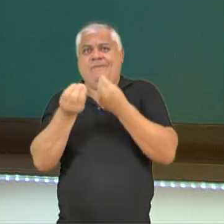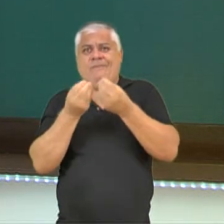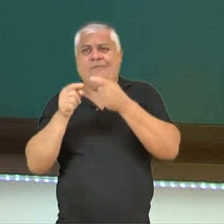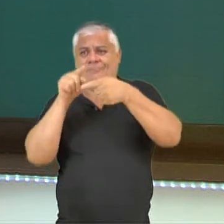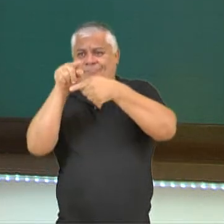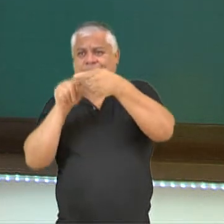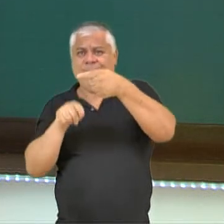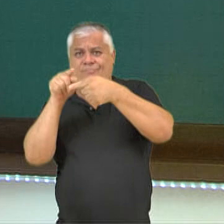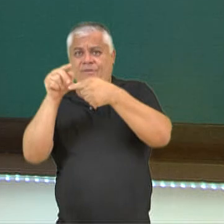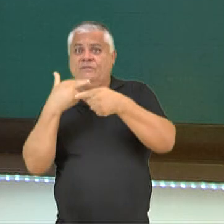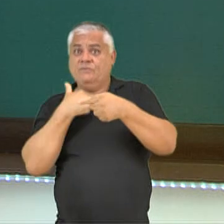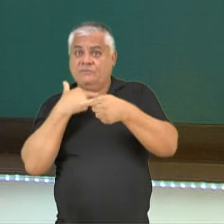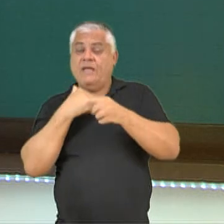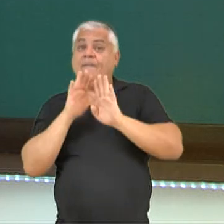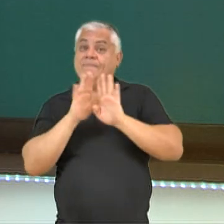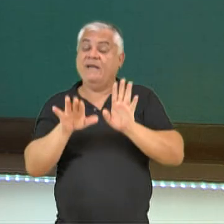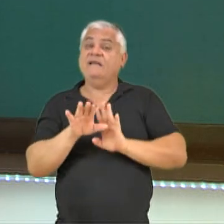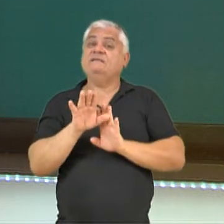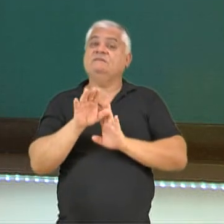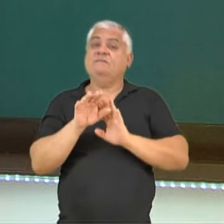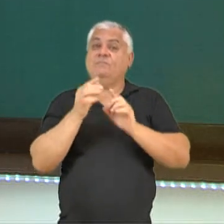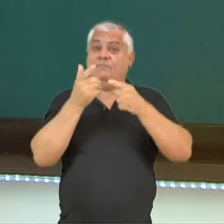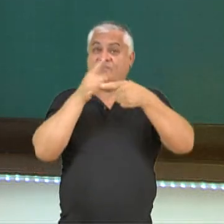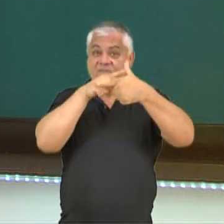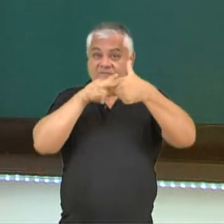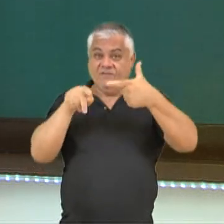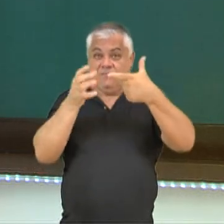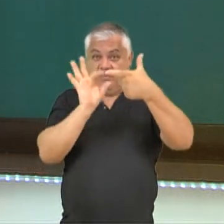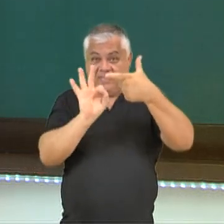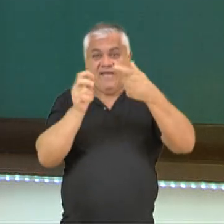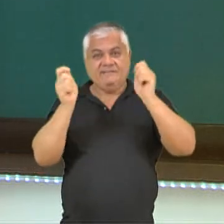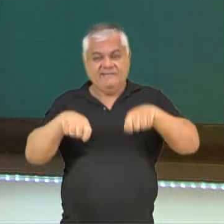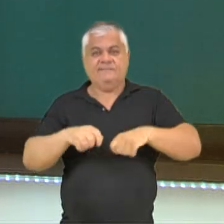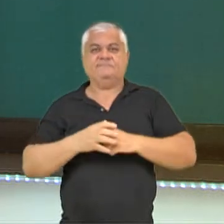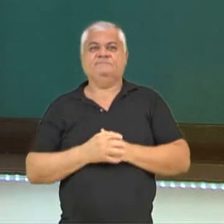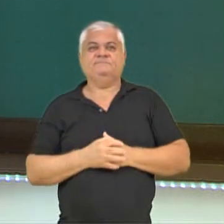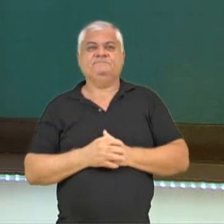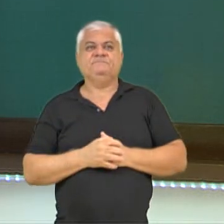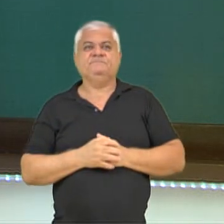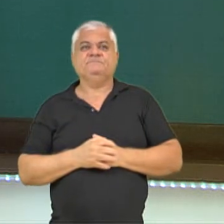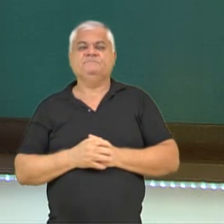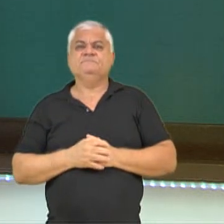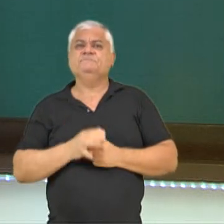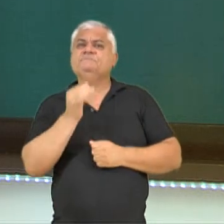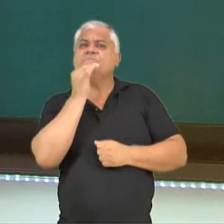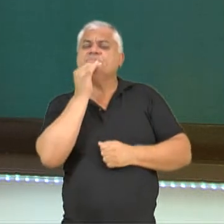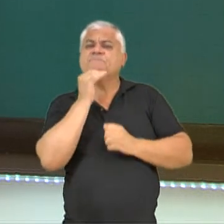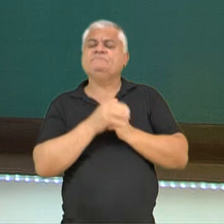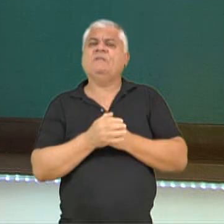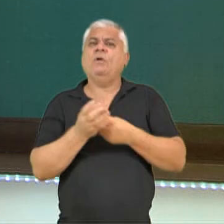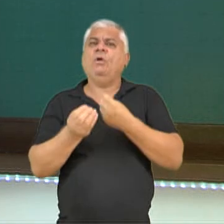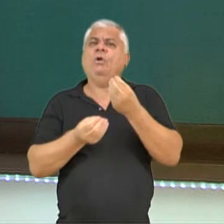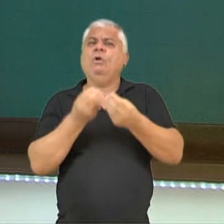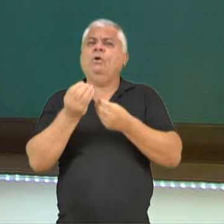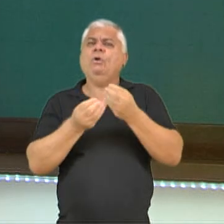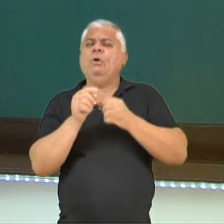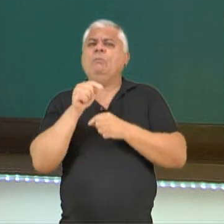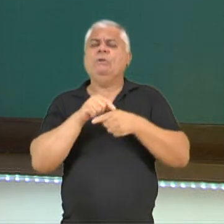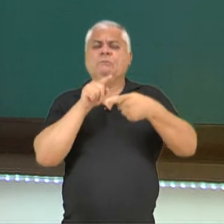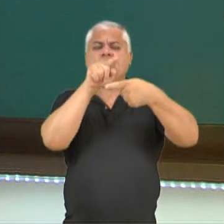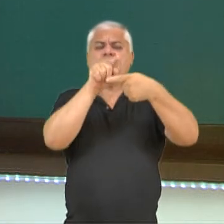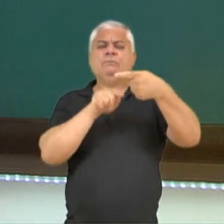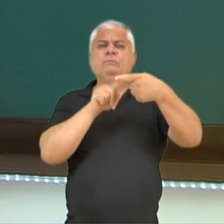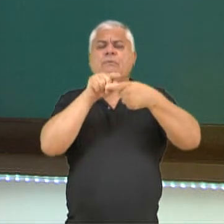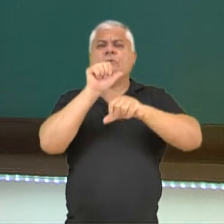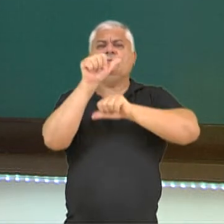fração, mas as dízimas eu consigo. E o que acontece quando esse número racional, na forma